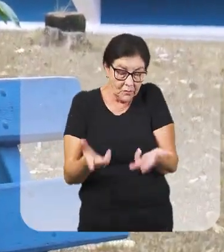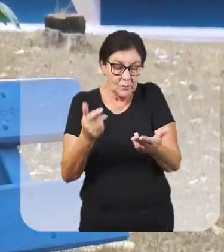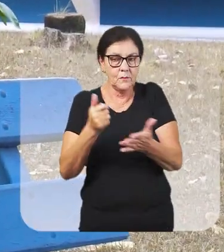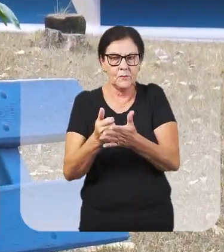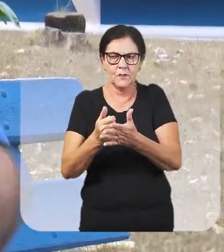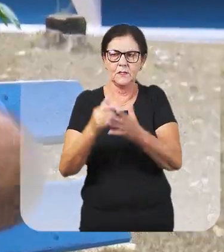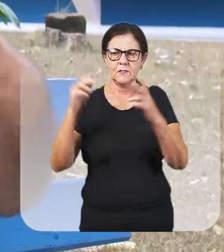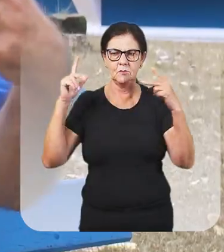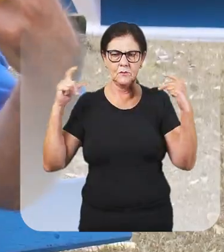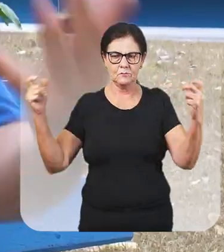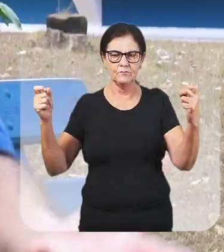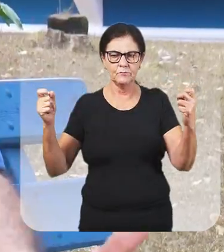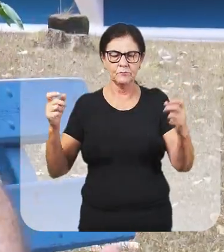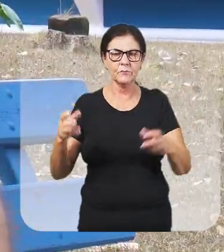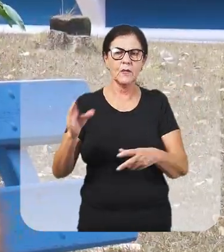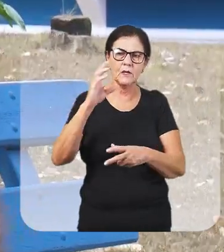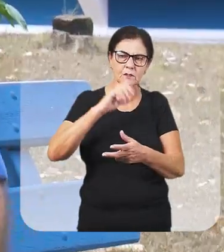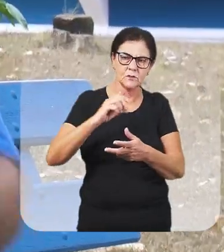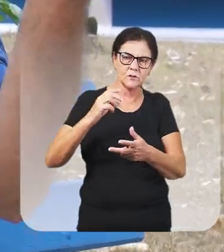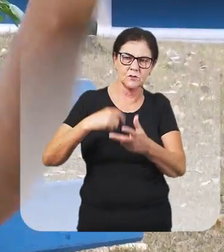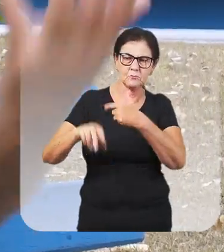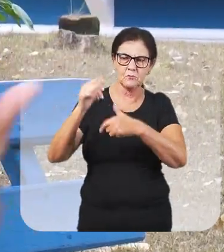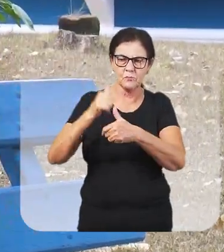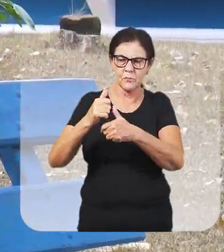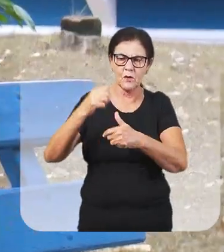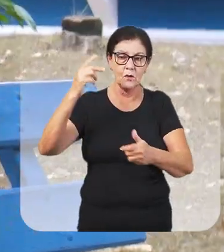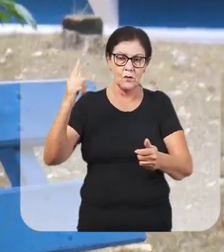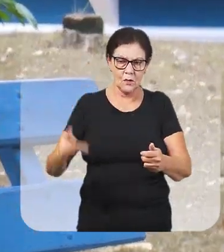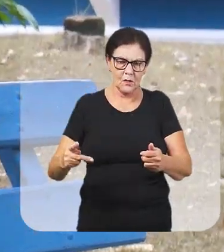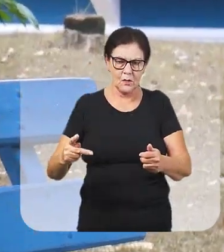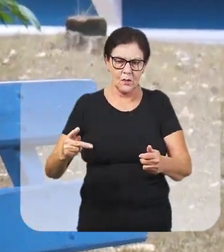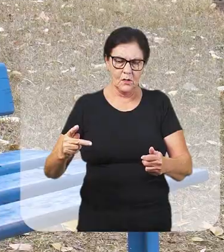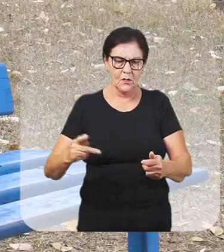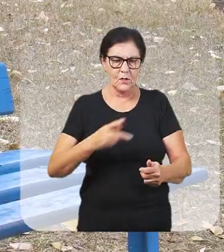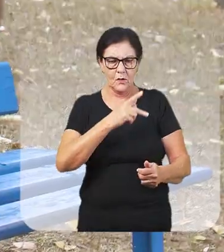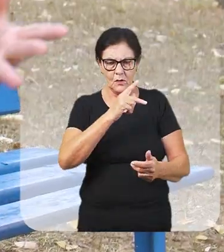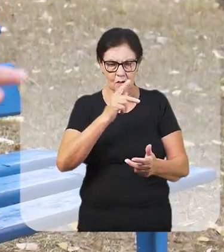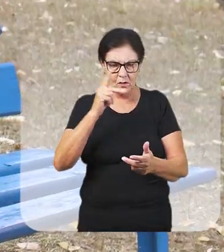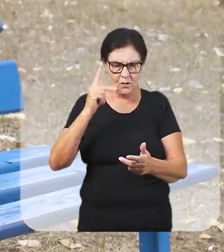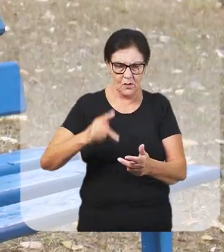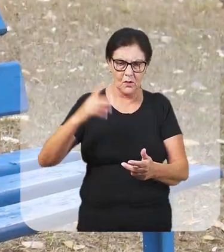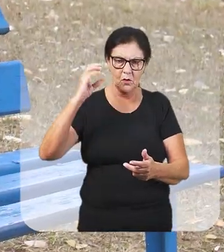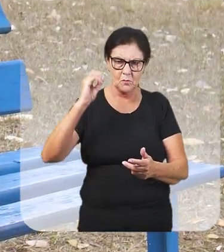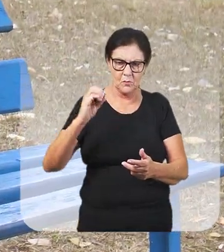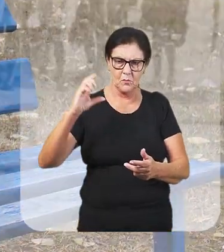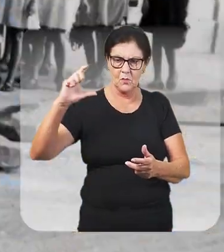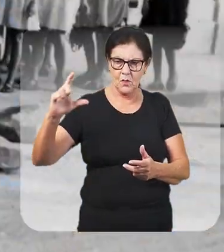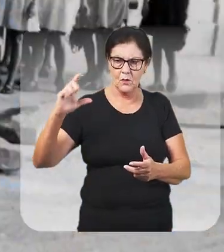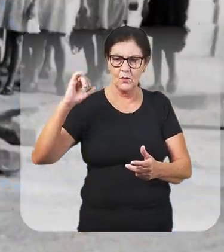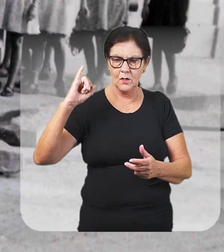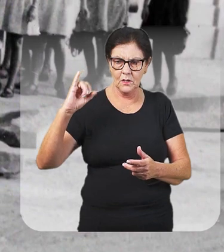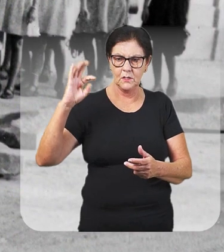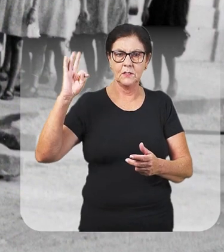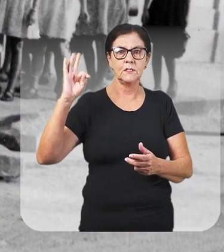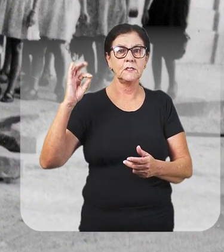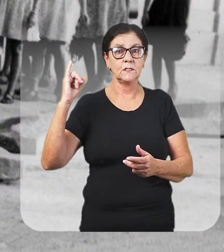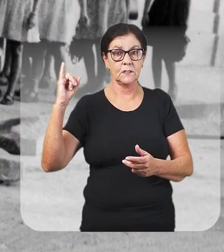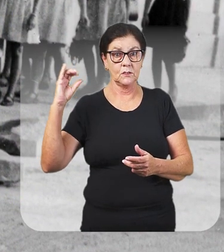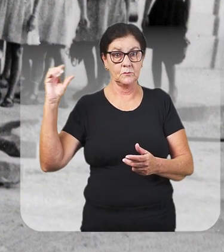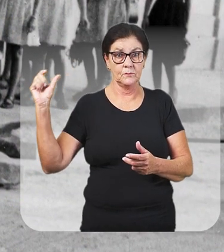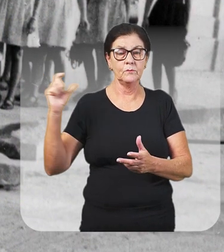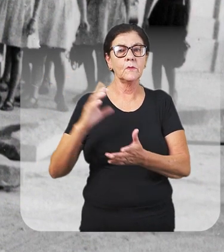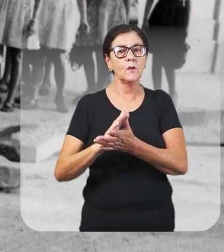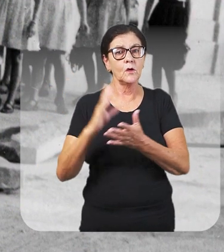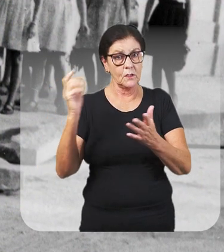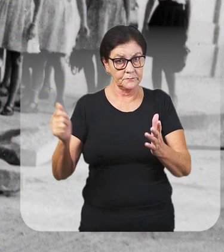Silveira Prado teve problemas políticos com personagens da nossa cidade. Enquanto Newton Prado esteve em Leme, ele estudou na escola